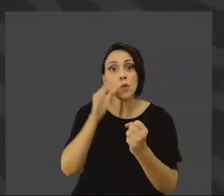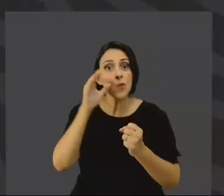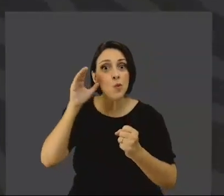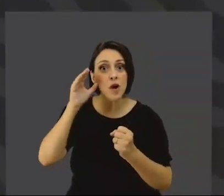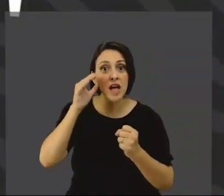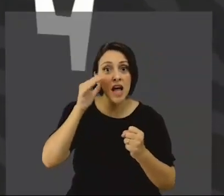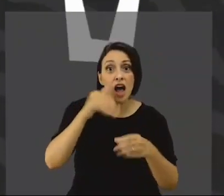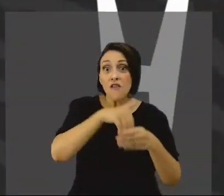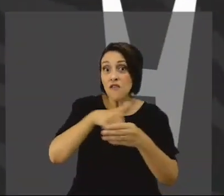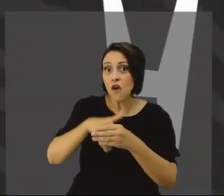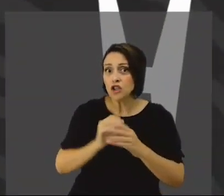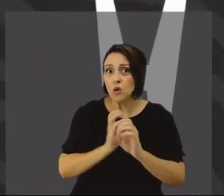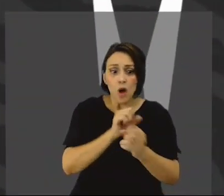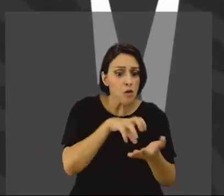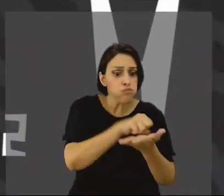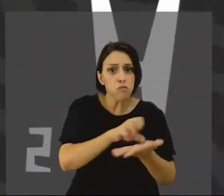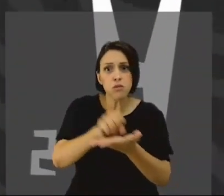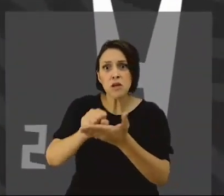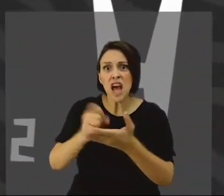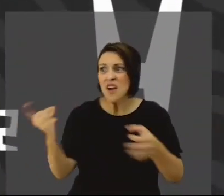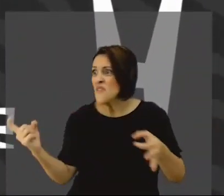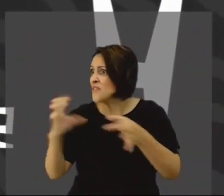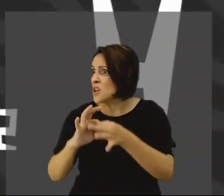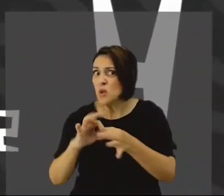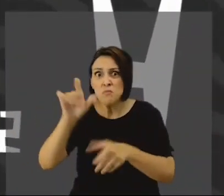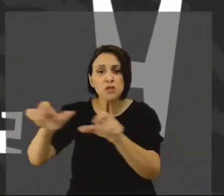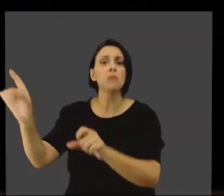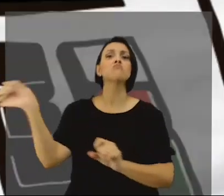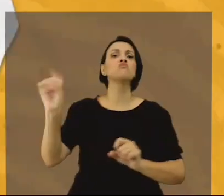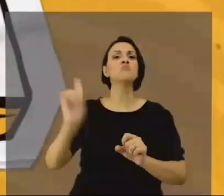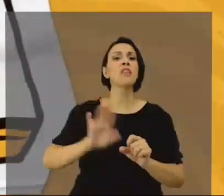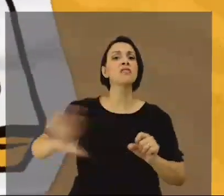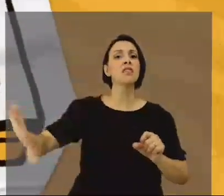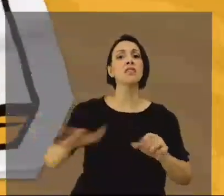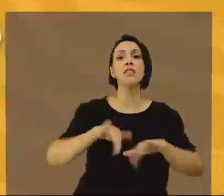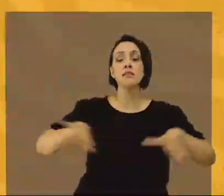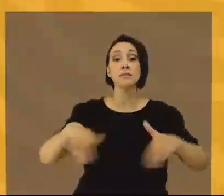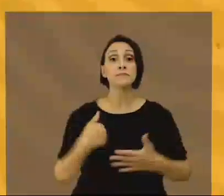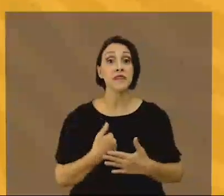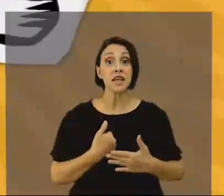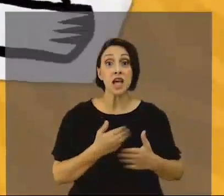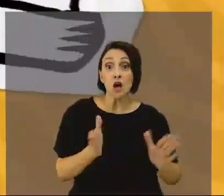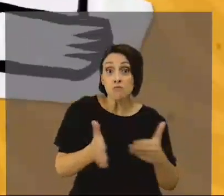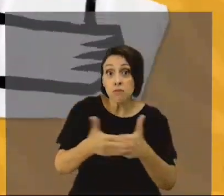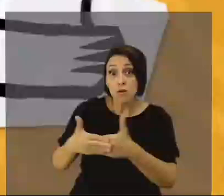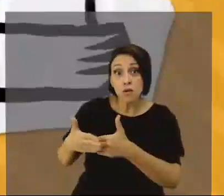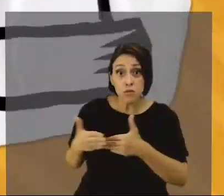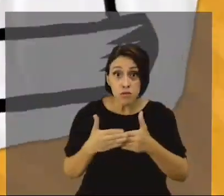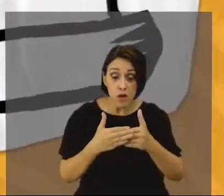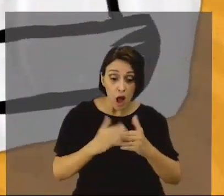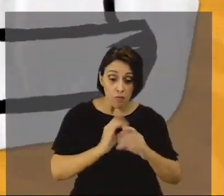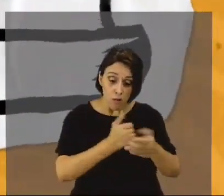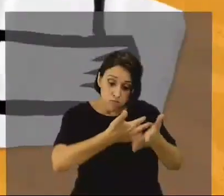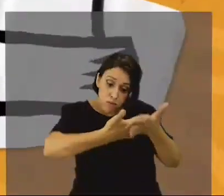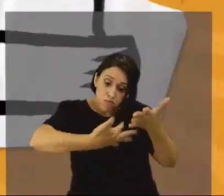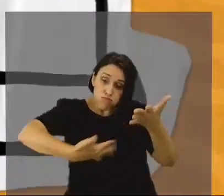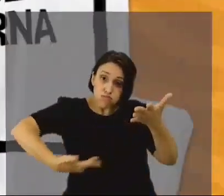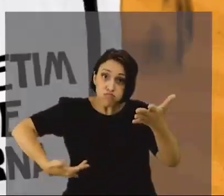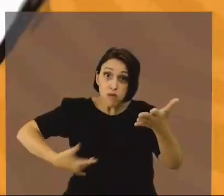os votos são registrados, sem qualquer vinculação com o eleitor. Fechada a votação, o boletim de urna é